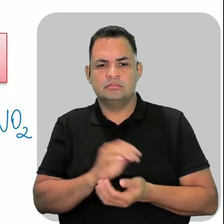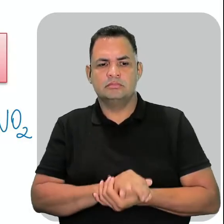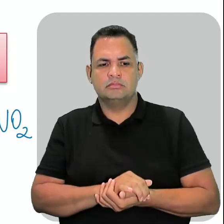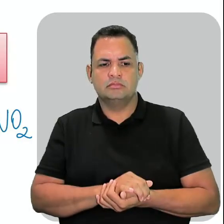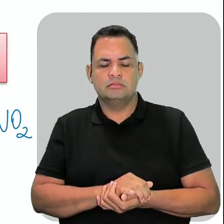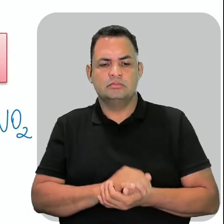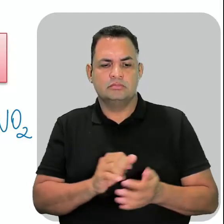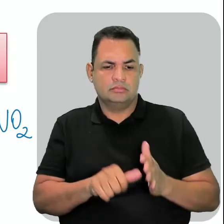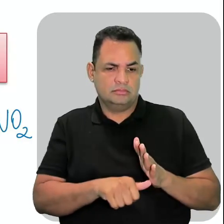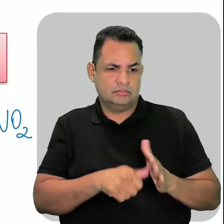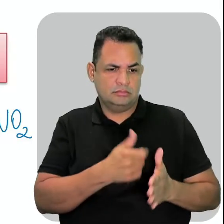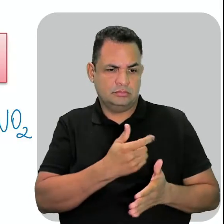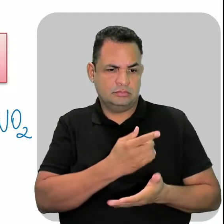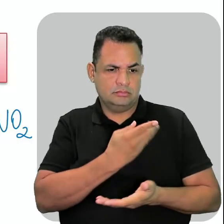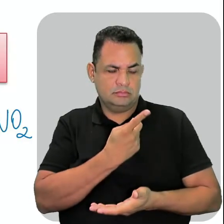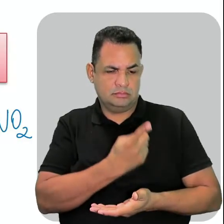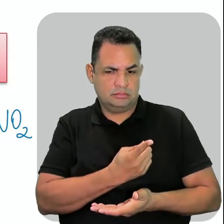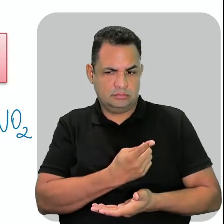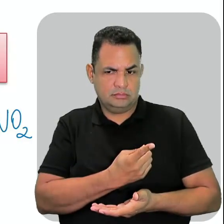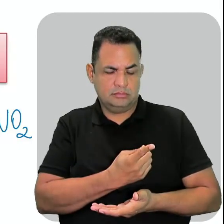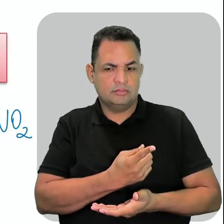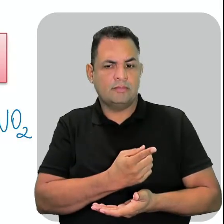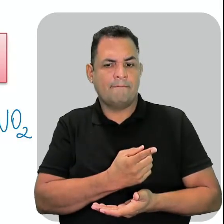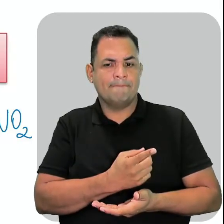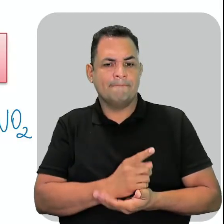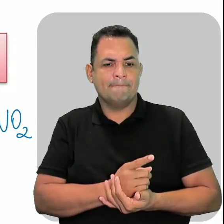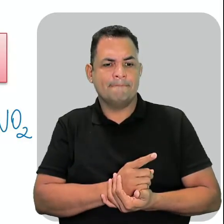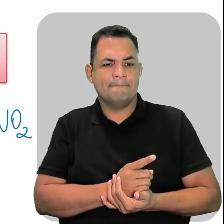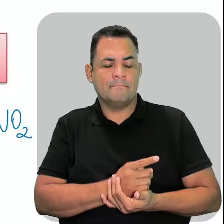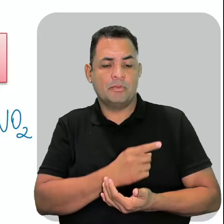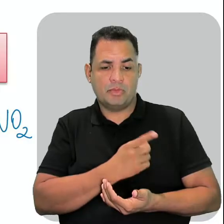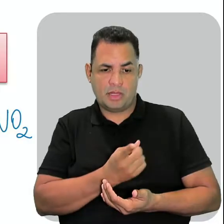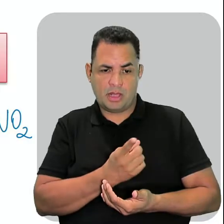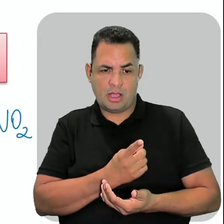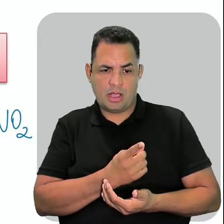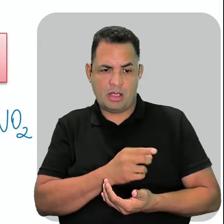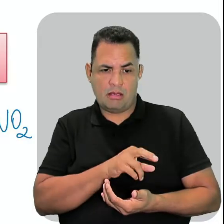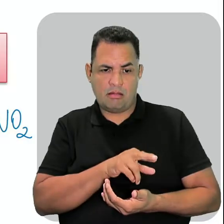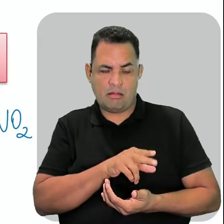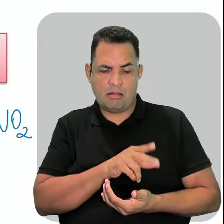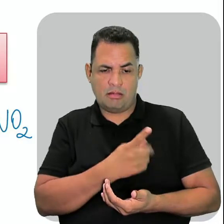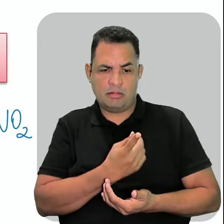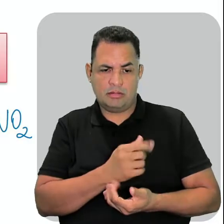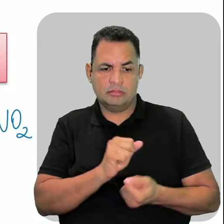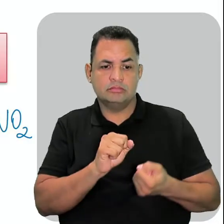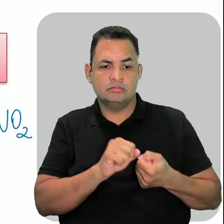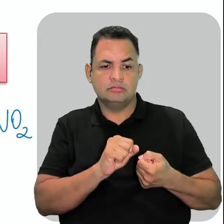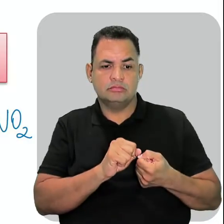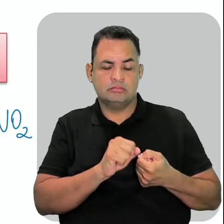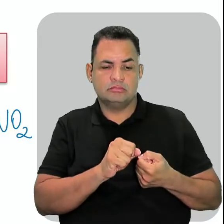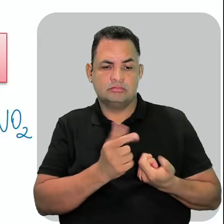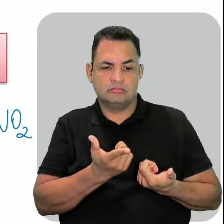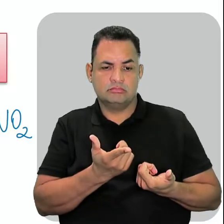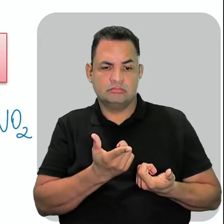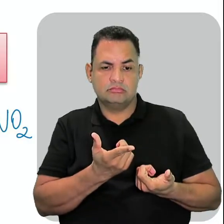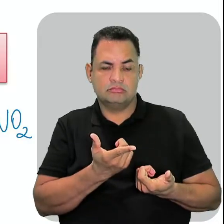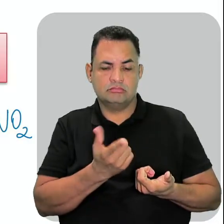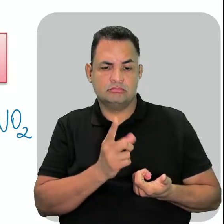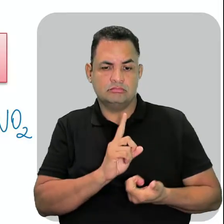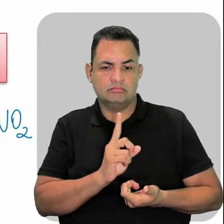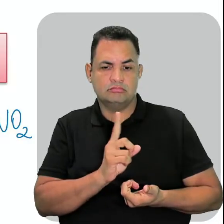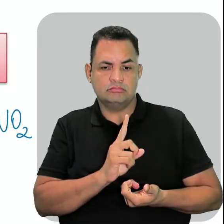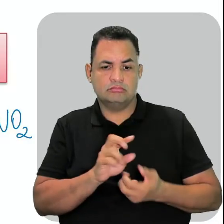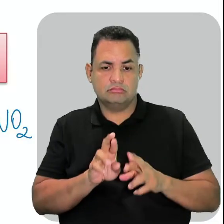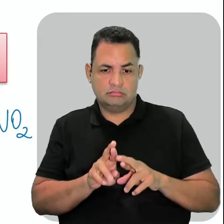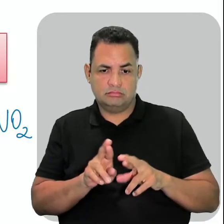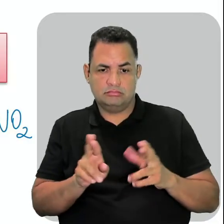Esse primeiro que a gente fez aqui da reação é igual a esse que eu acabei de fazer? Não,